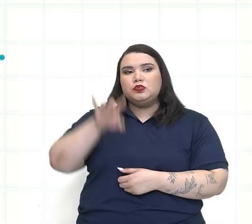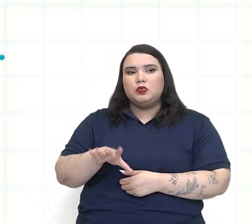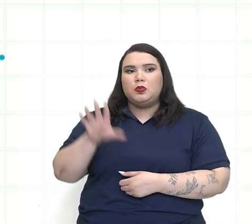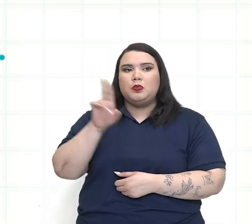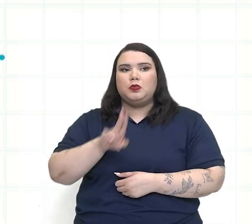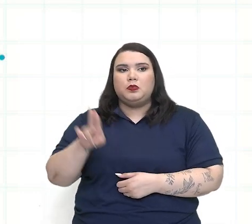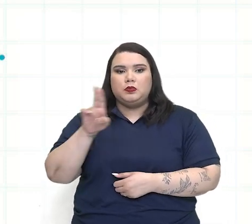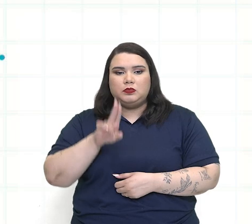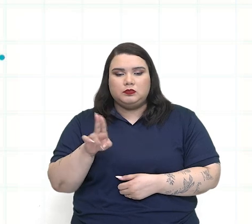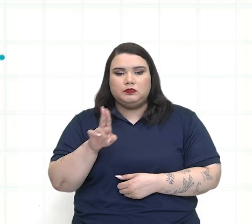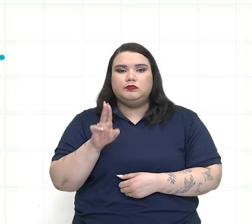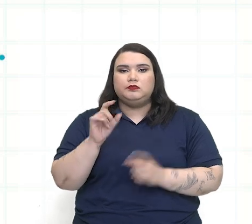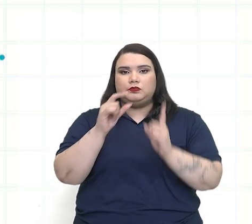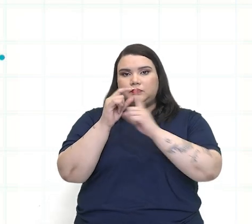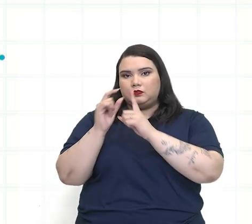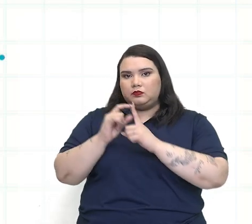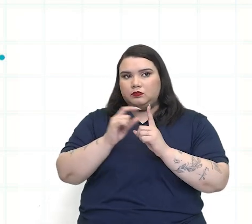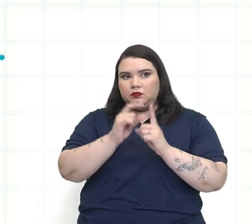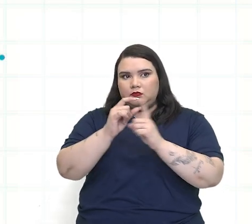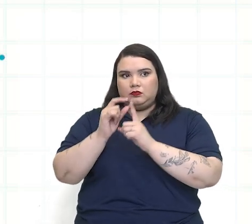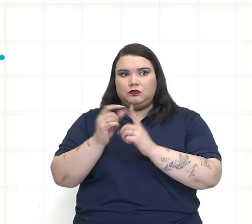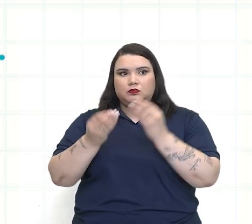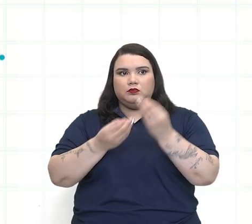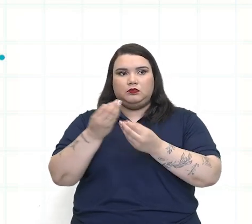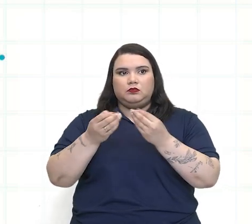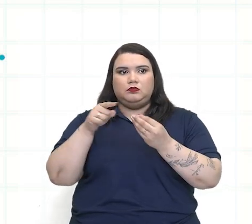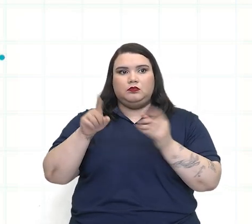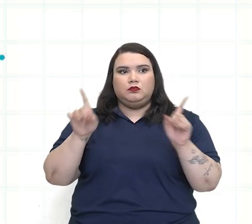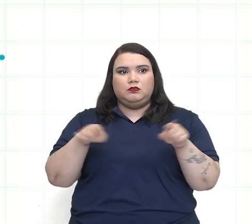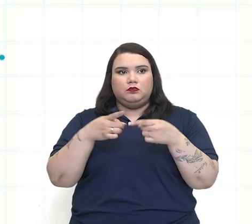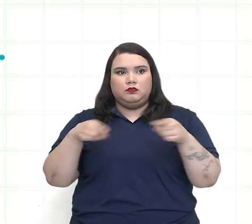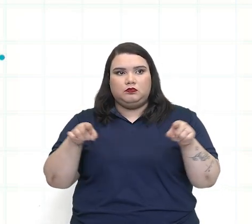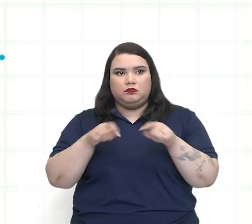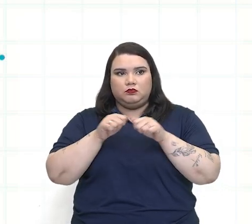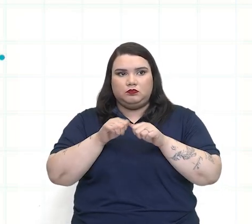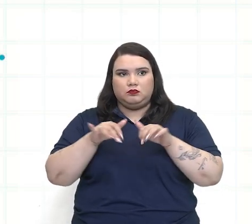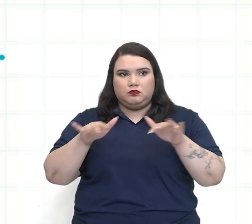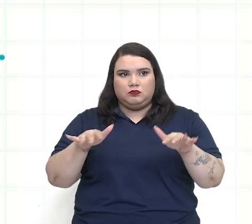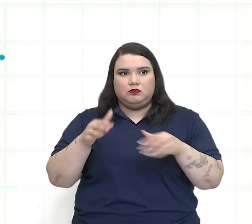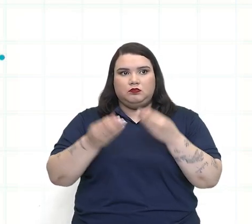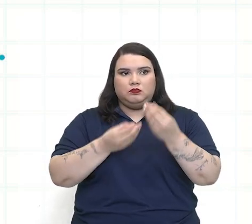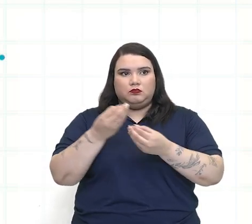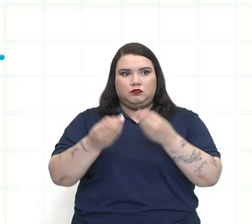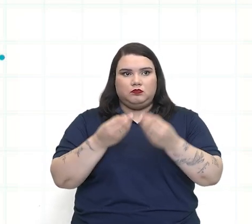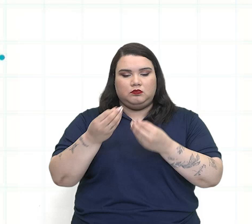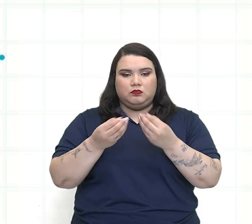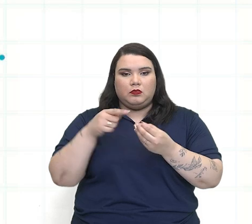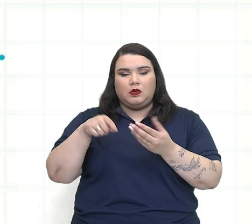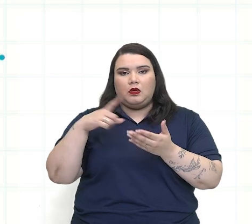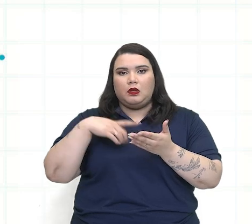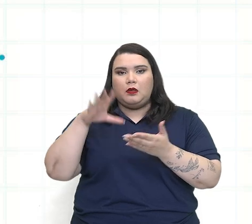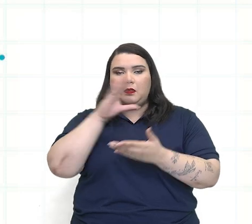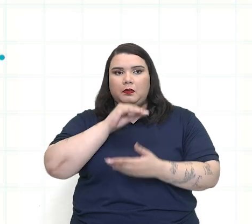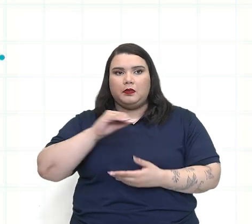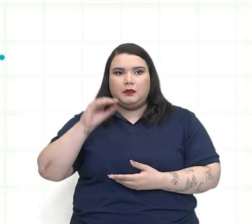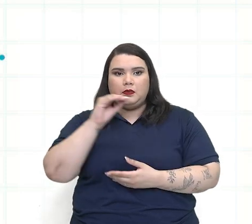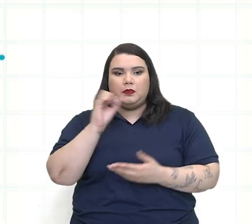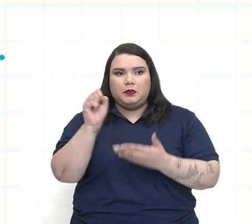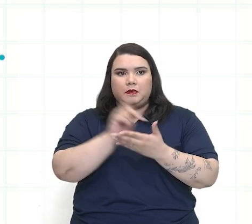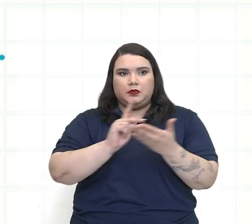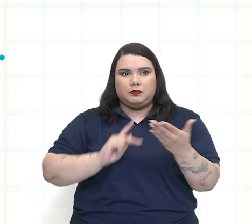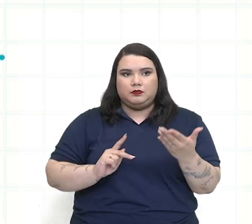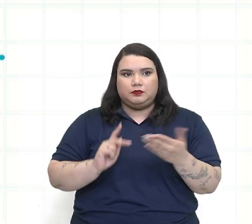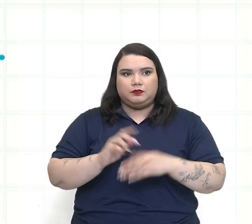apenas no uso das palavras, para provocar essa musicalidade no momento, né, da fala desses